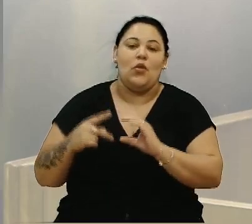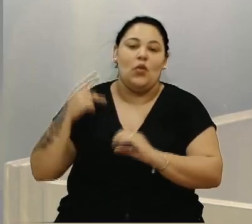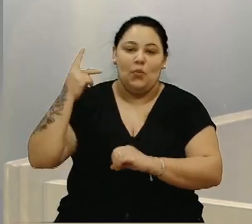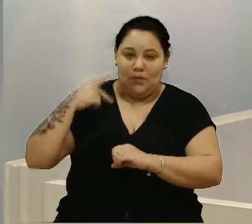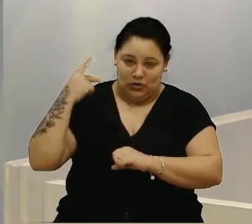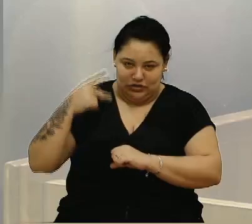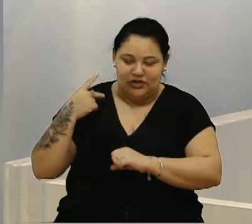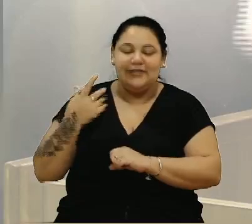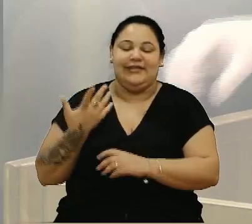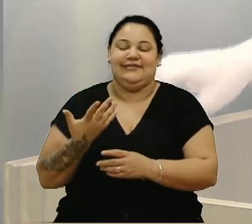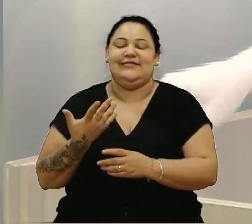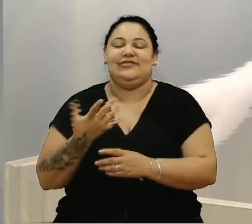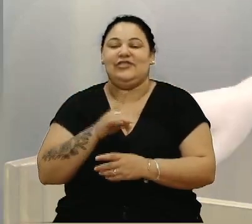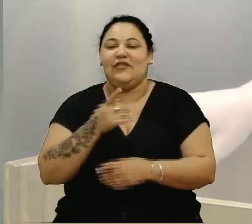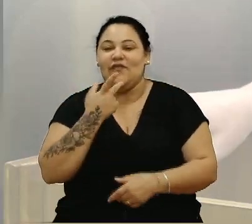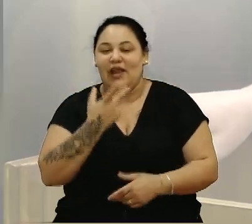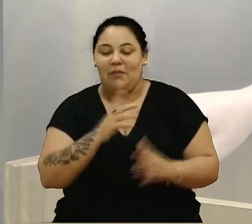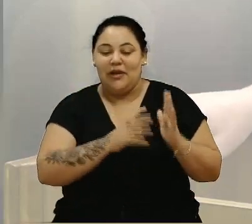quem mantém